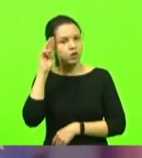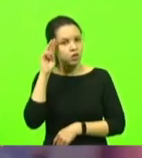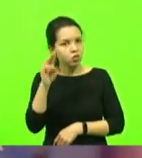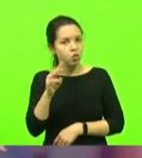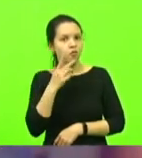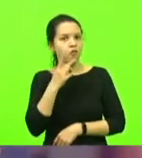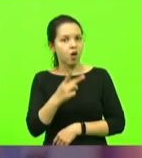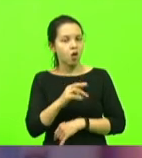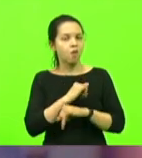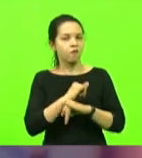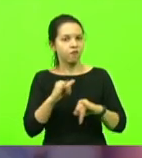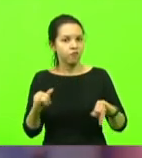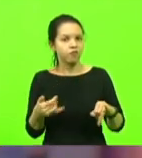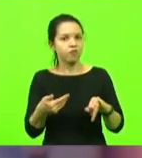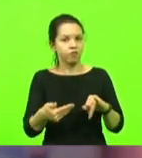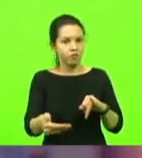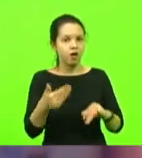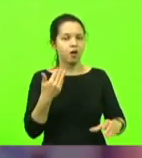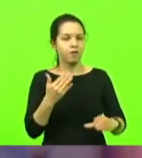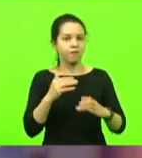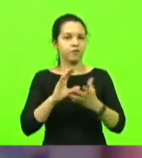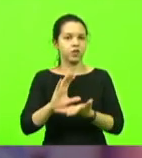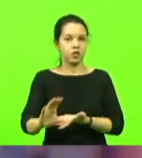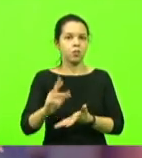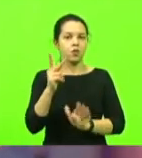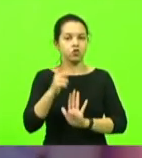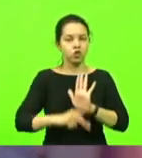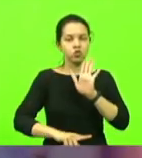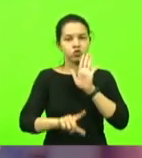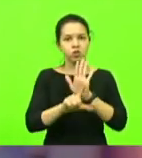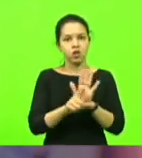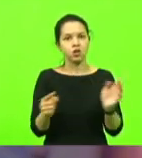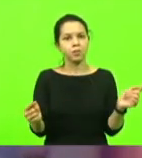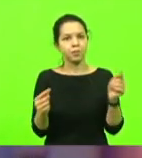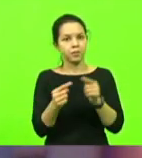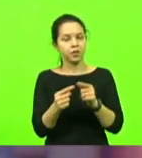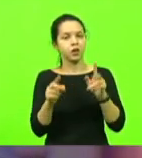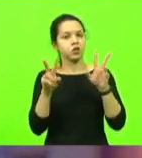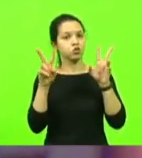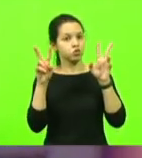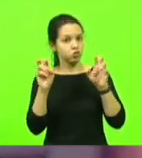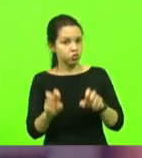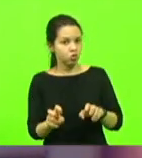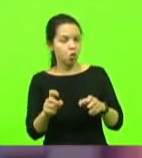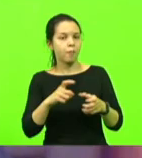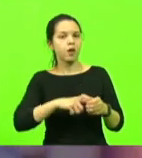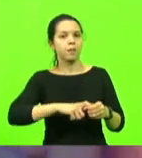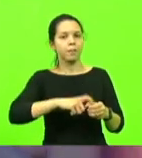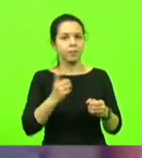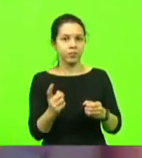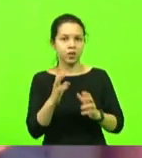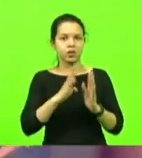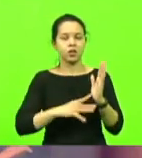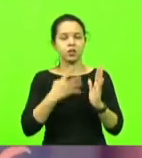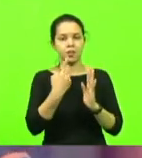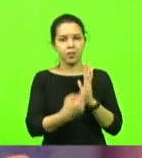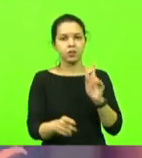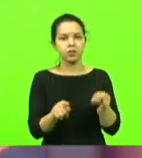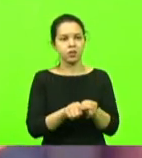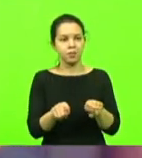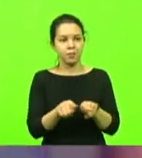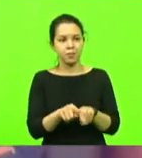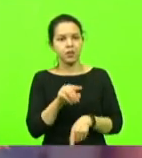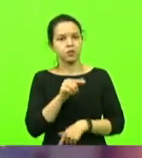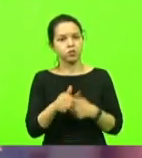que estará enviando projeto de lei que trata da descompactação da tabela e da carreira do